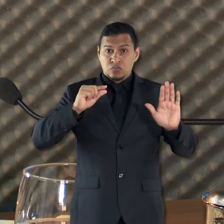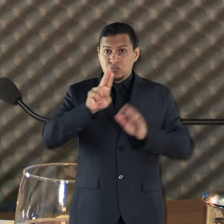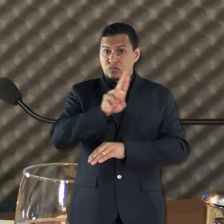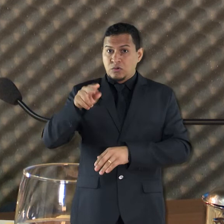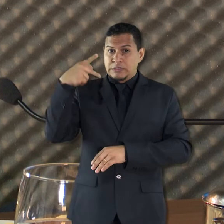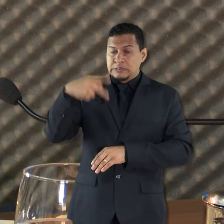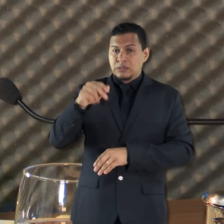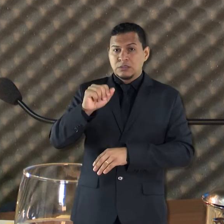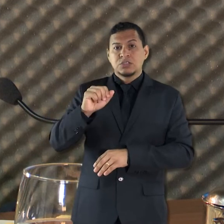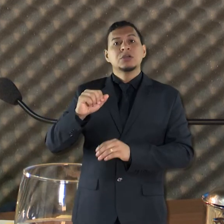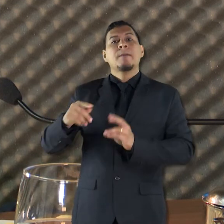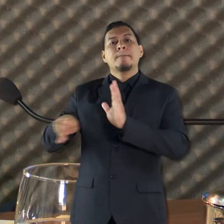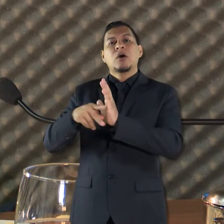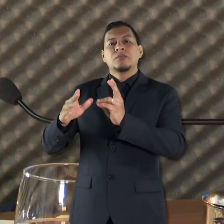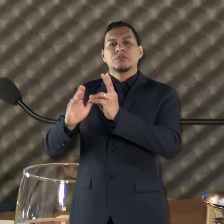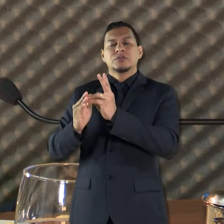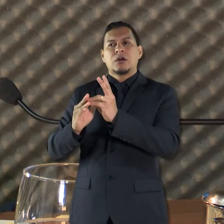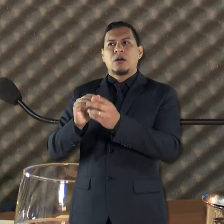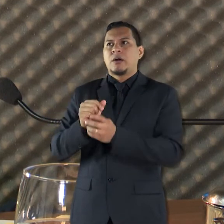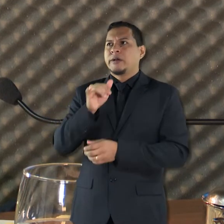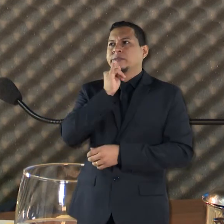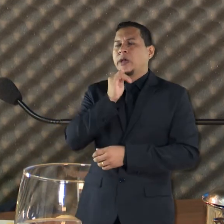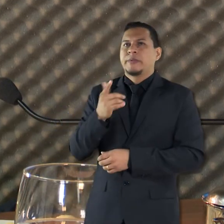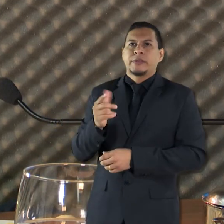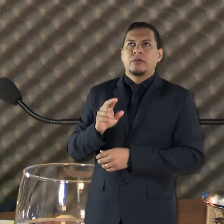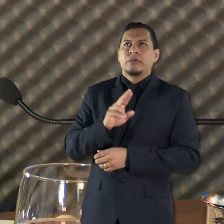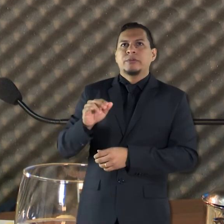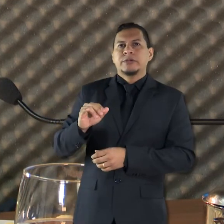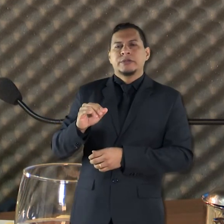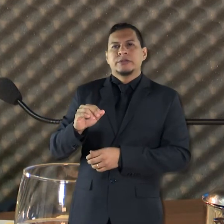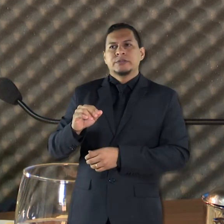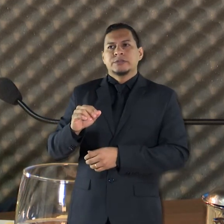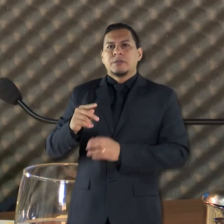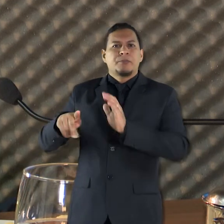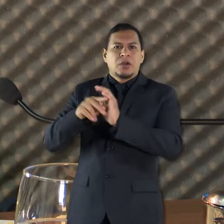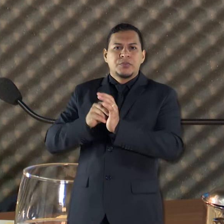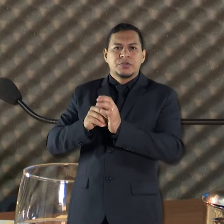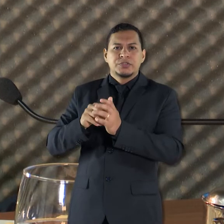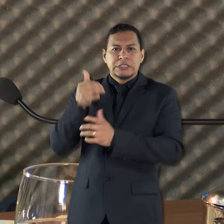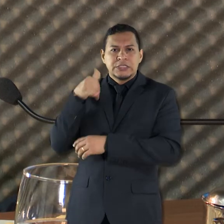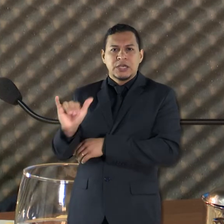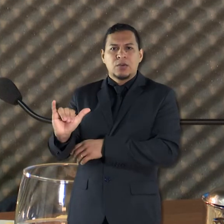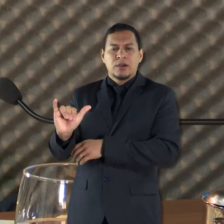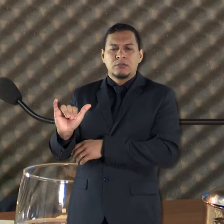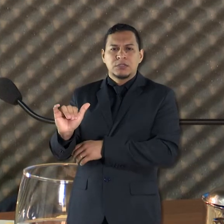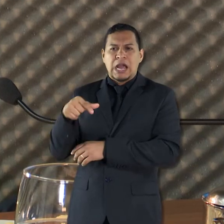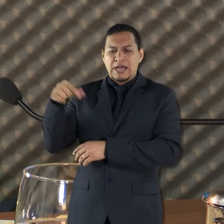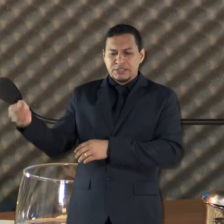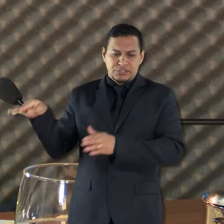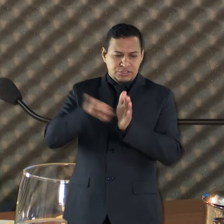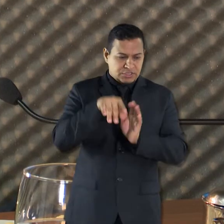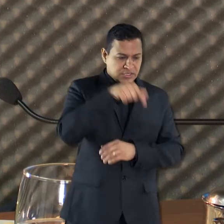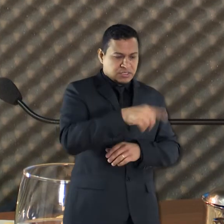é o nome dele. Não. Então o cara ele se chama Tiriaú, não sei o quê, Yanomami, por exemplo. Aí ele vai pegar aqui José Pereira